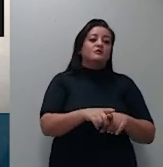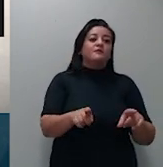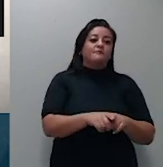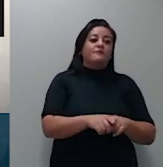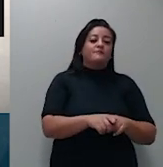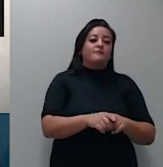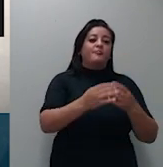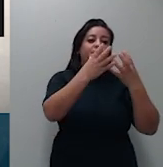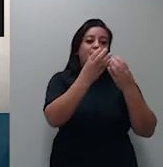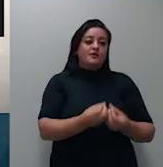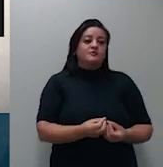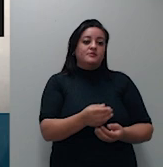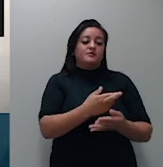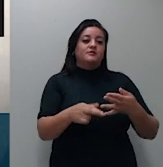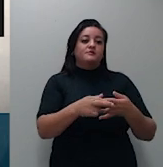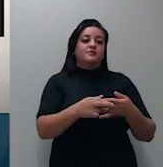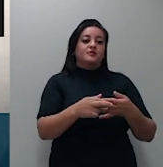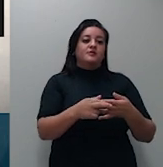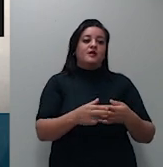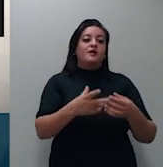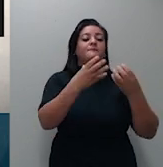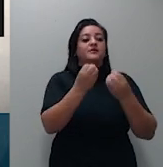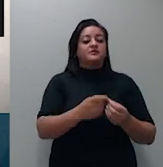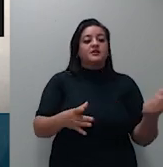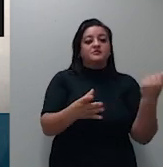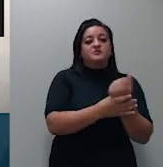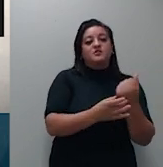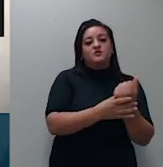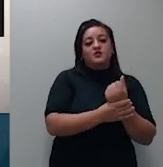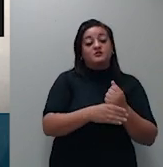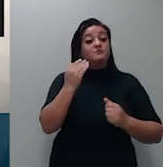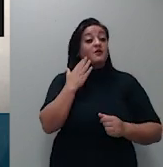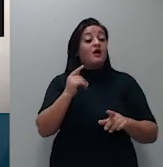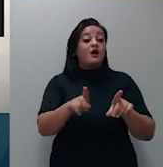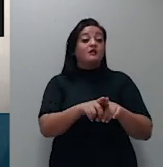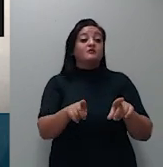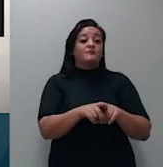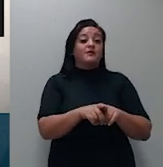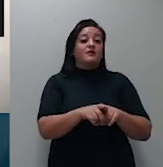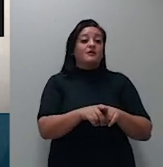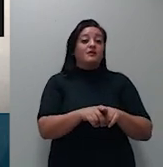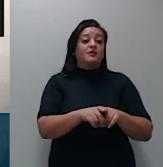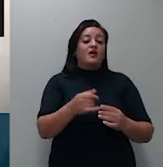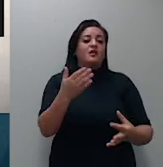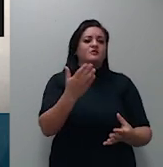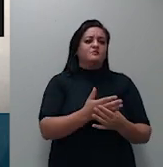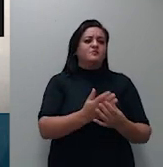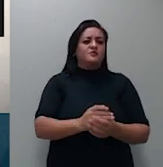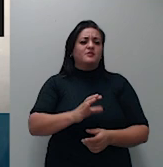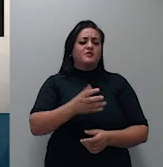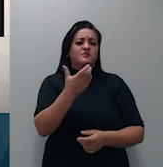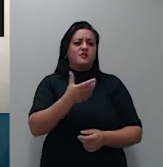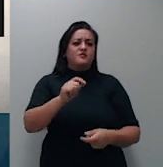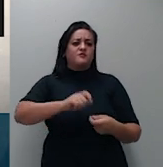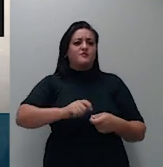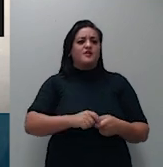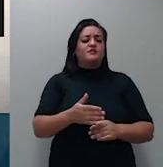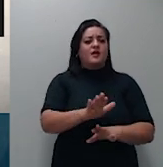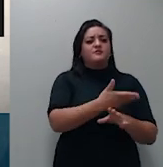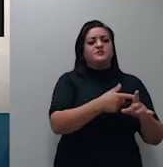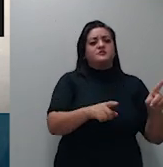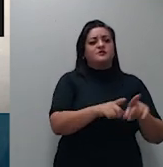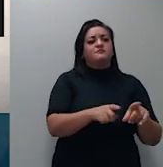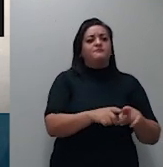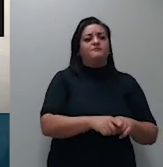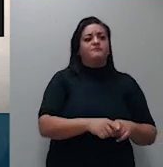ao recurso ordinário para conceder a segurança pleiteada A decisão impetrado é afastando-se a quebra do sigilo